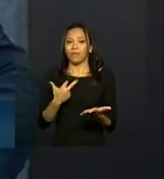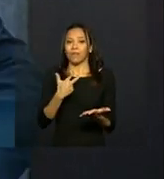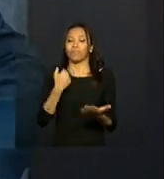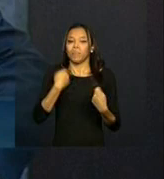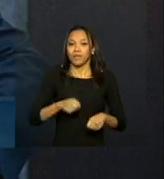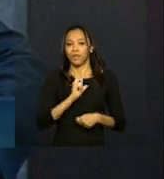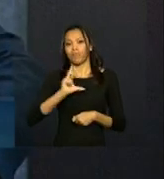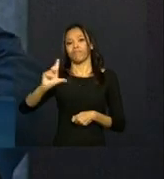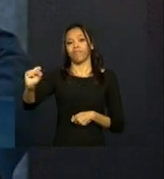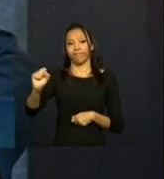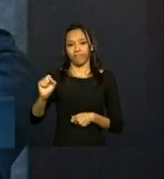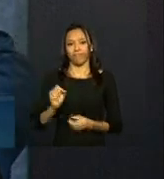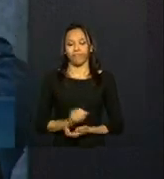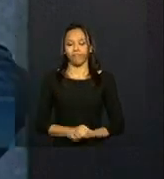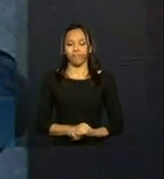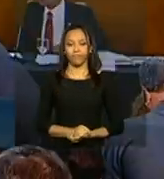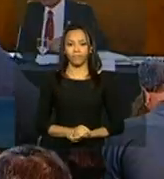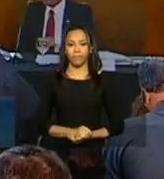evento.